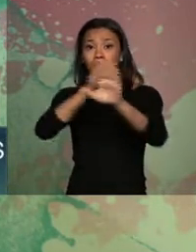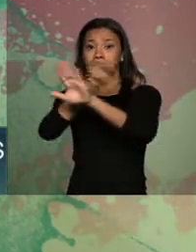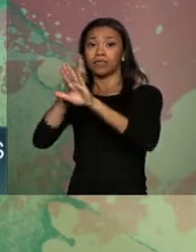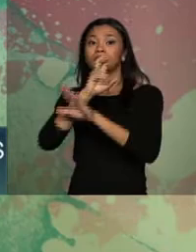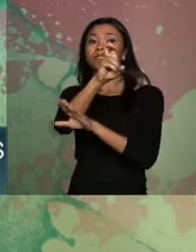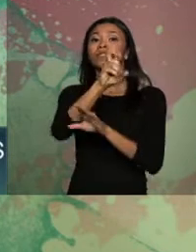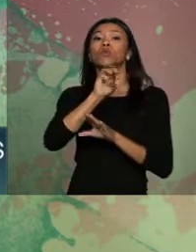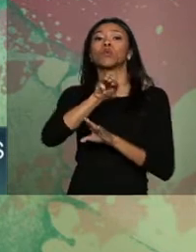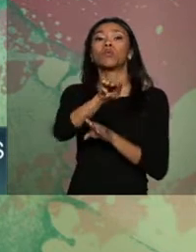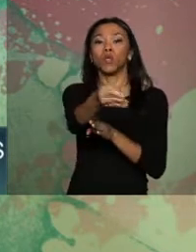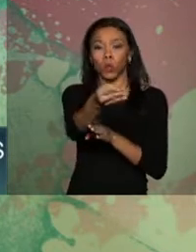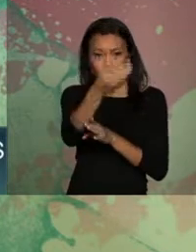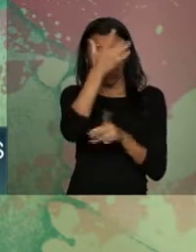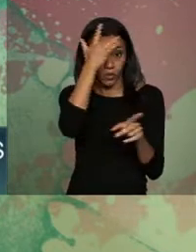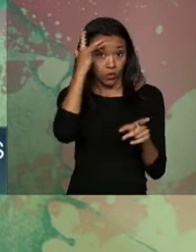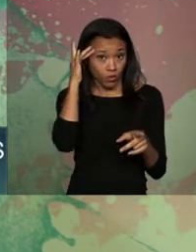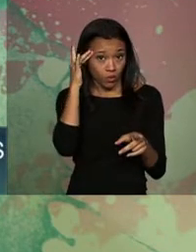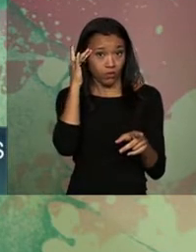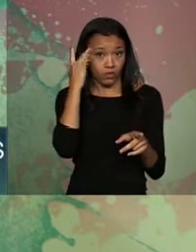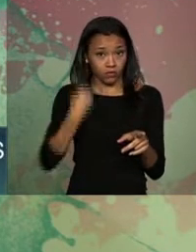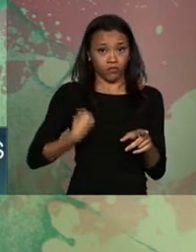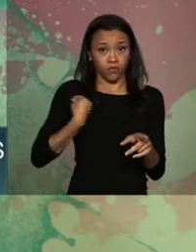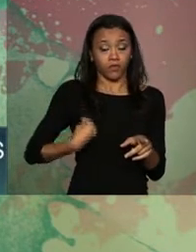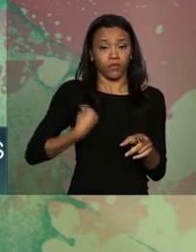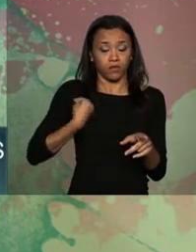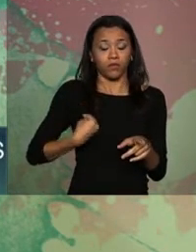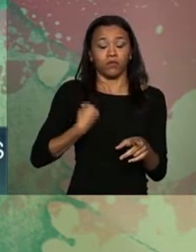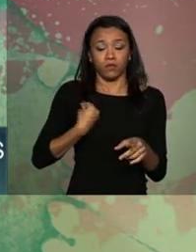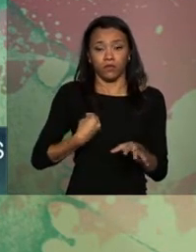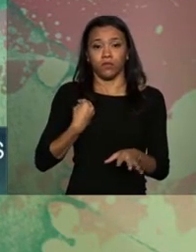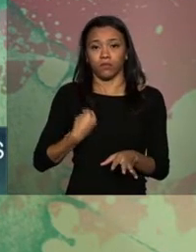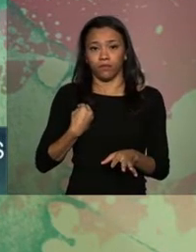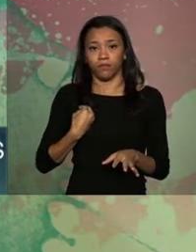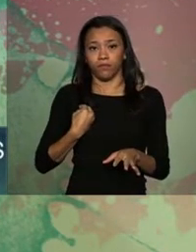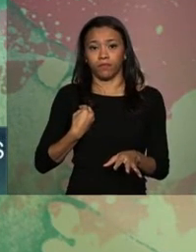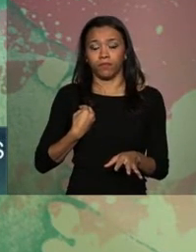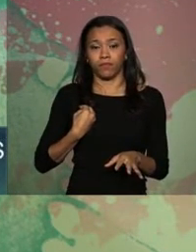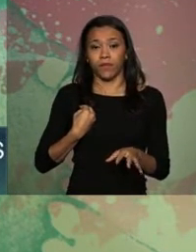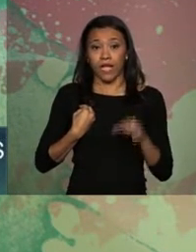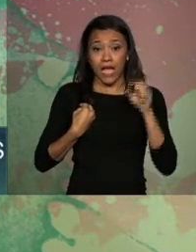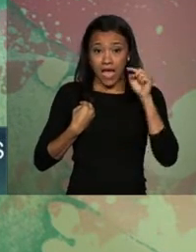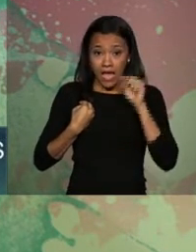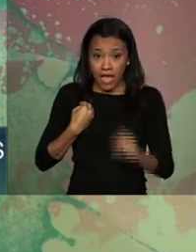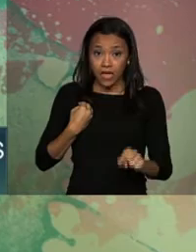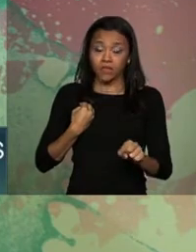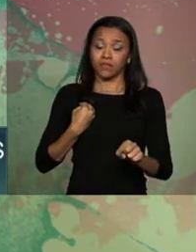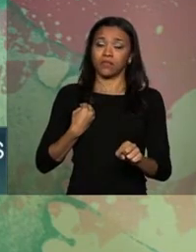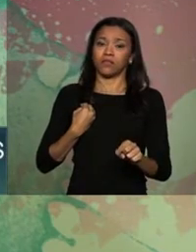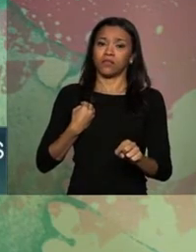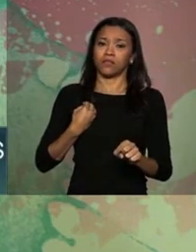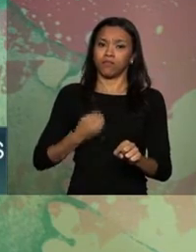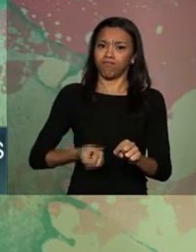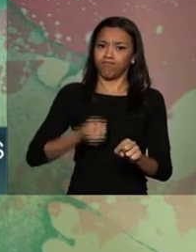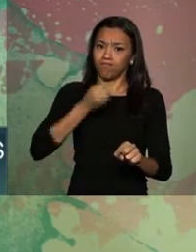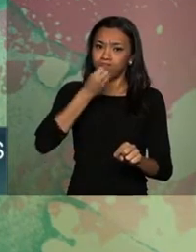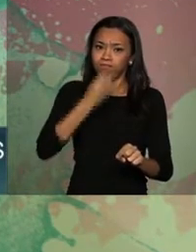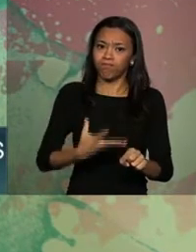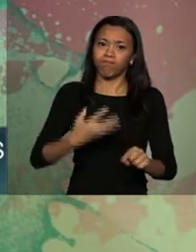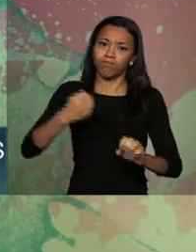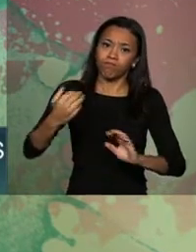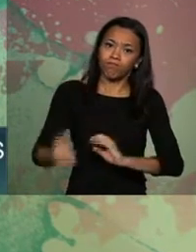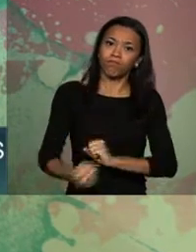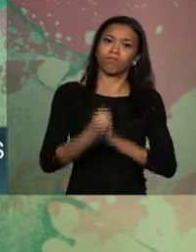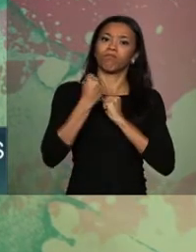milhões de população. E esse potencial, que é